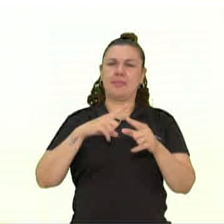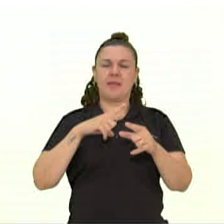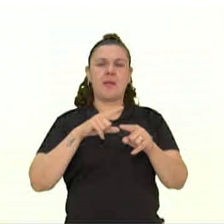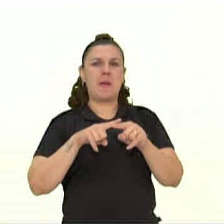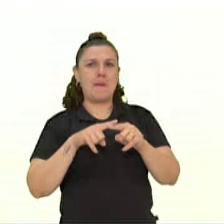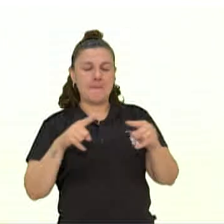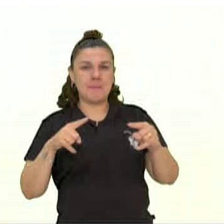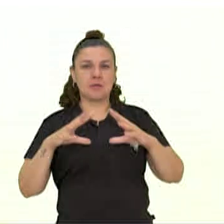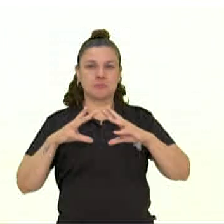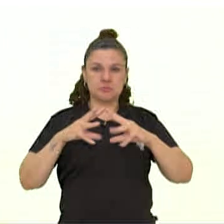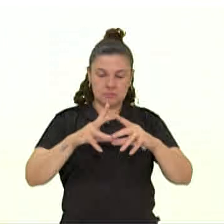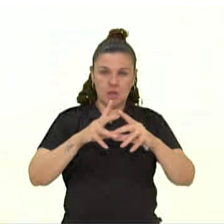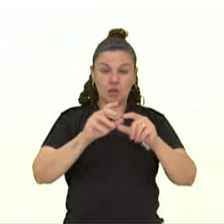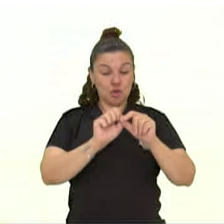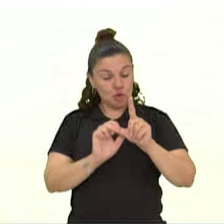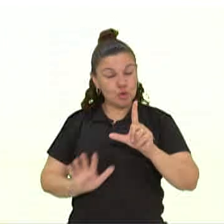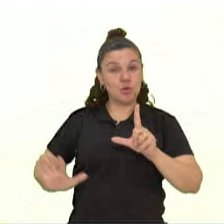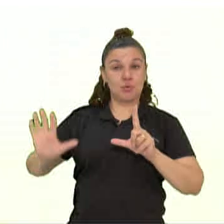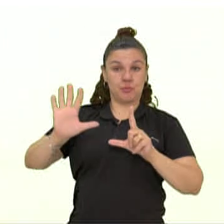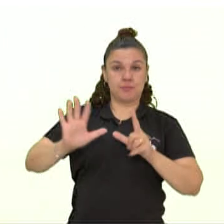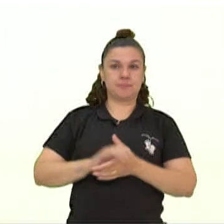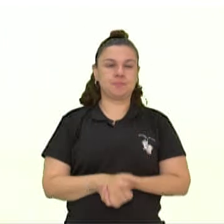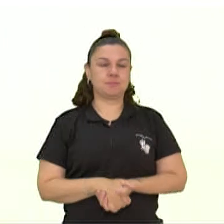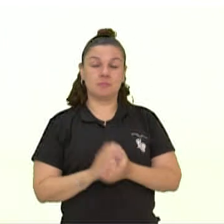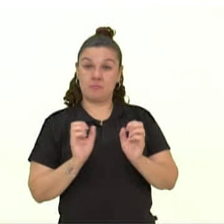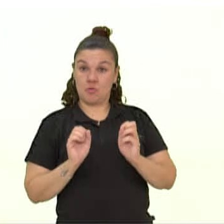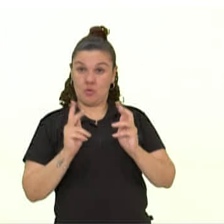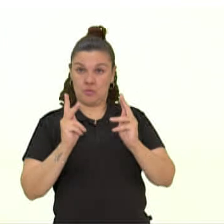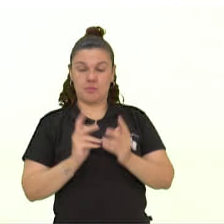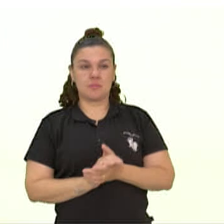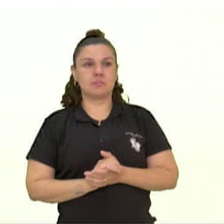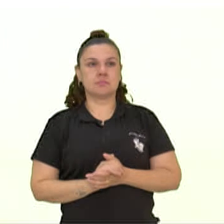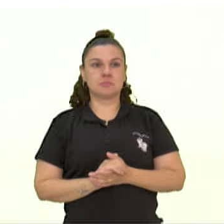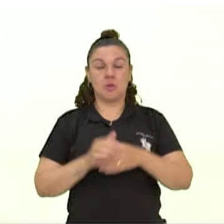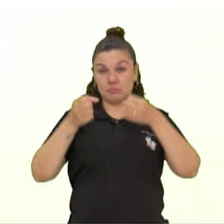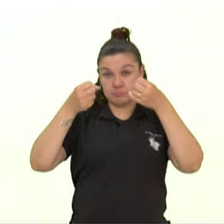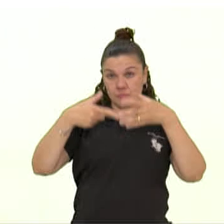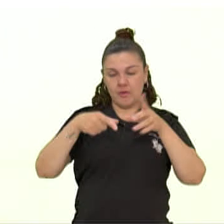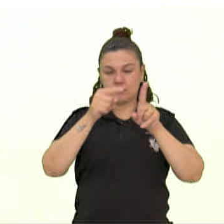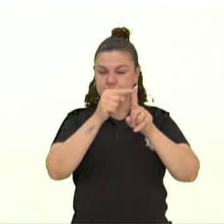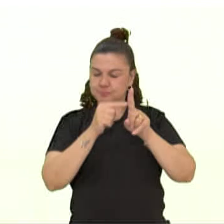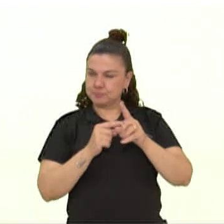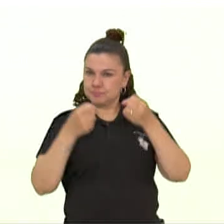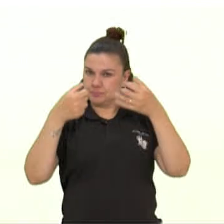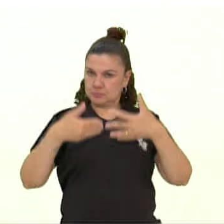o tratamento do assunto vai ser numa escala continental, ok? Então o nível de detalhes vai diminuir um pouco.